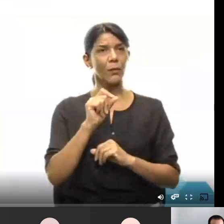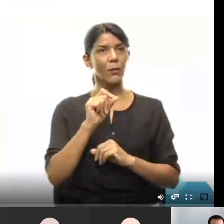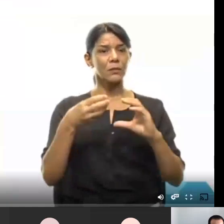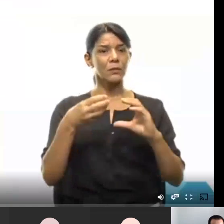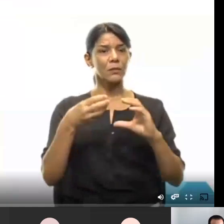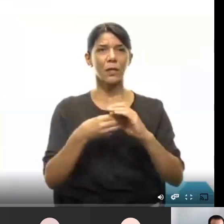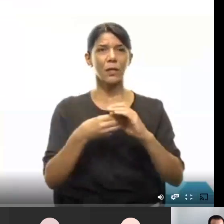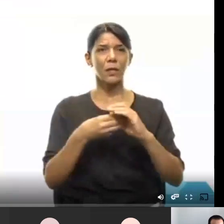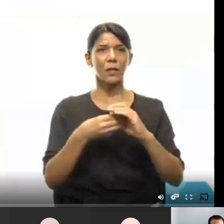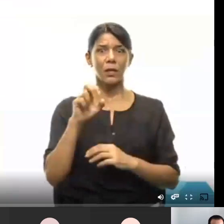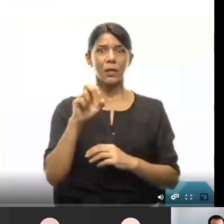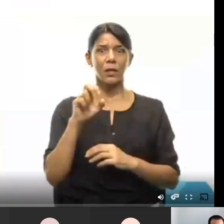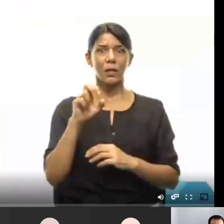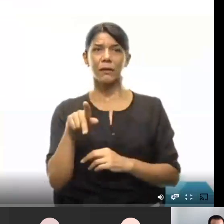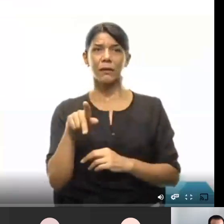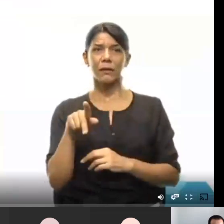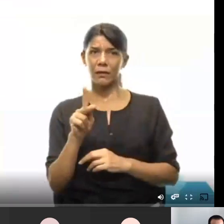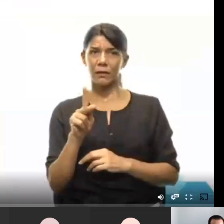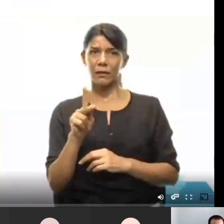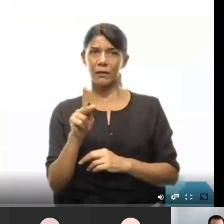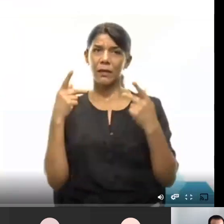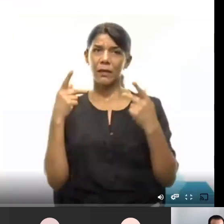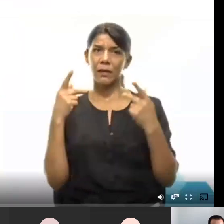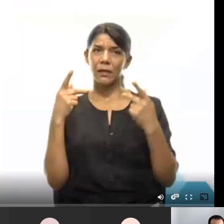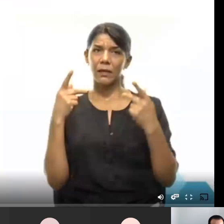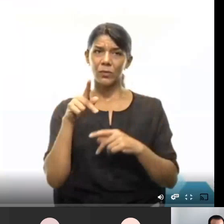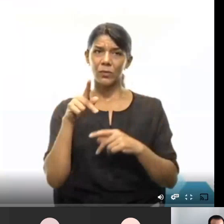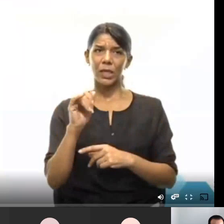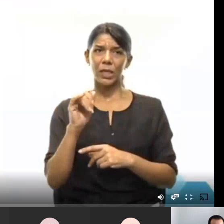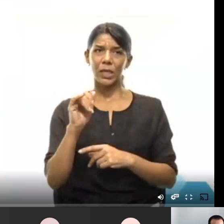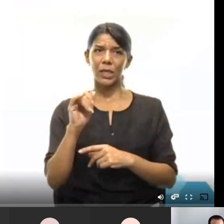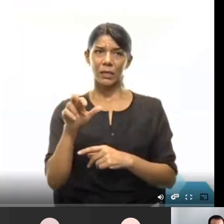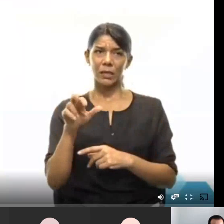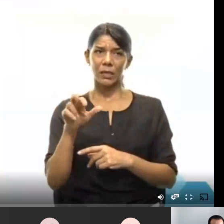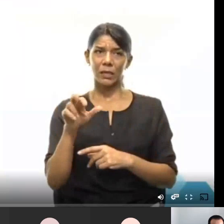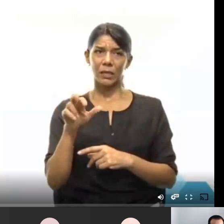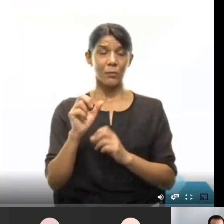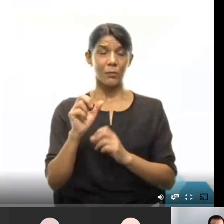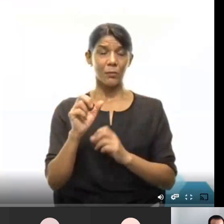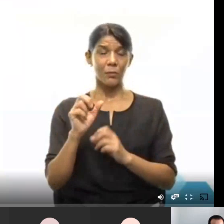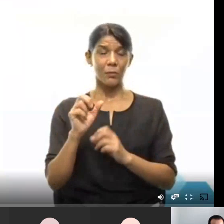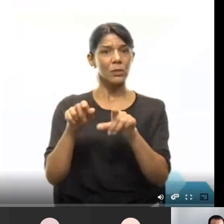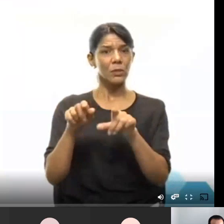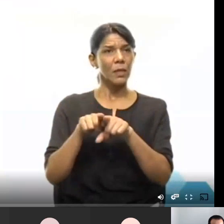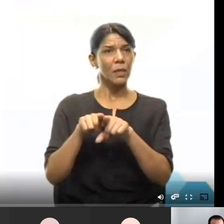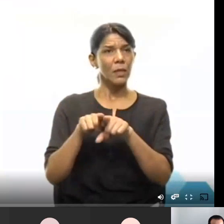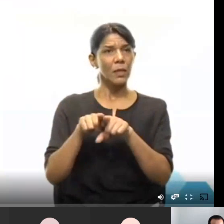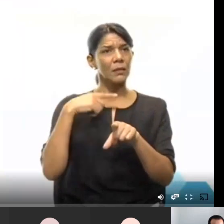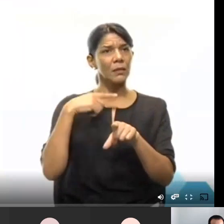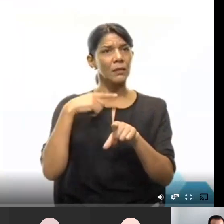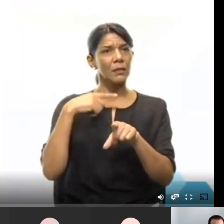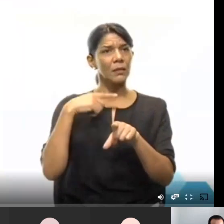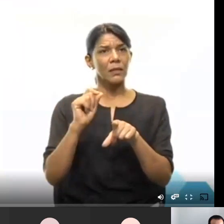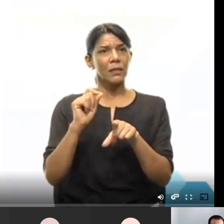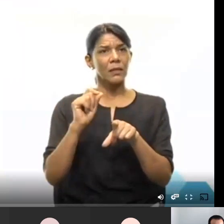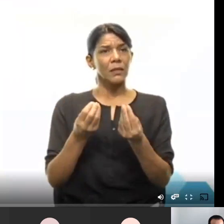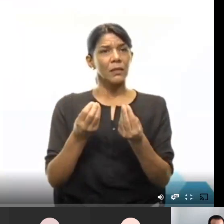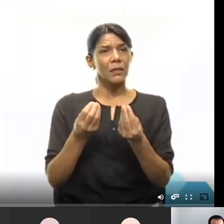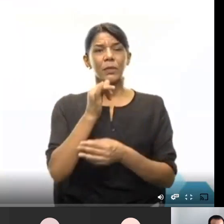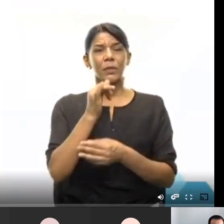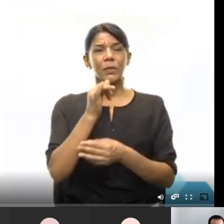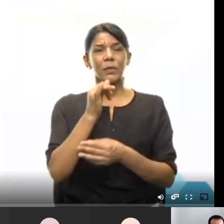célula NK, ou Natural Killer. Podemos ter atuação também, neste outro caso, vamos